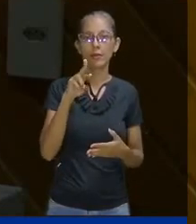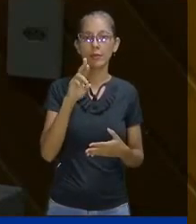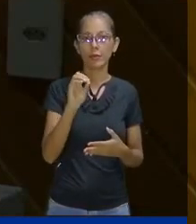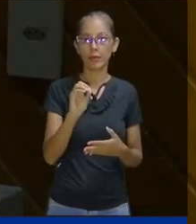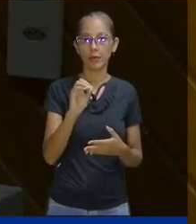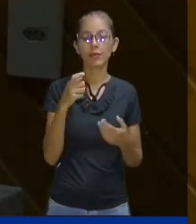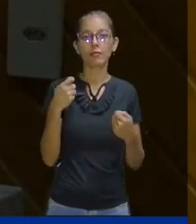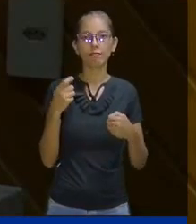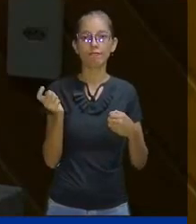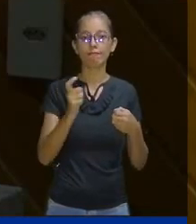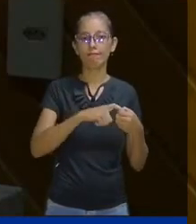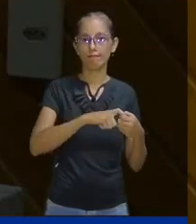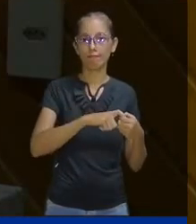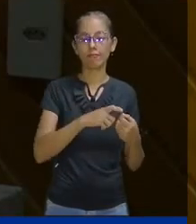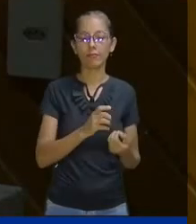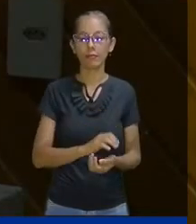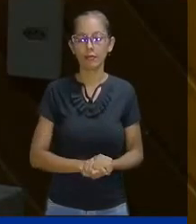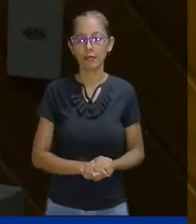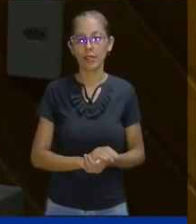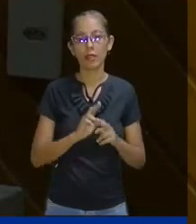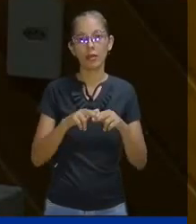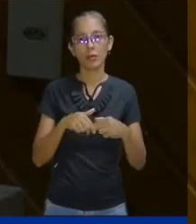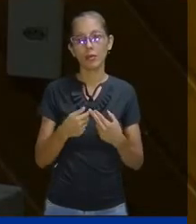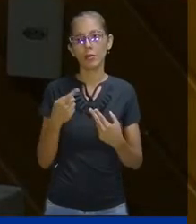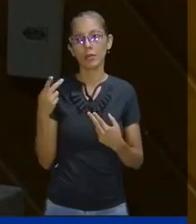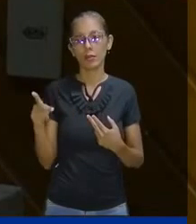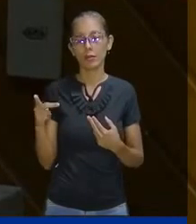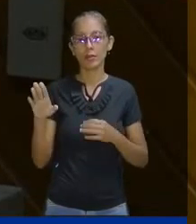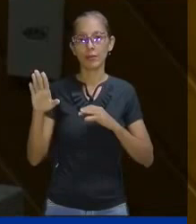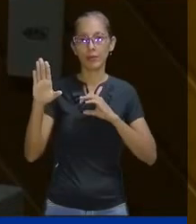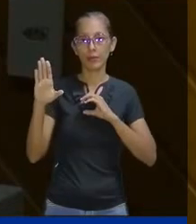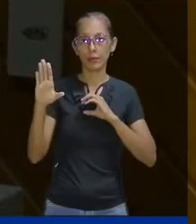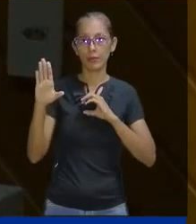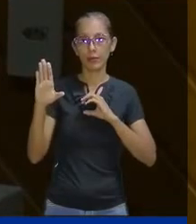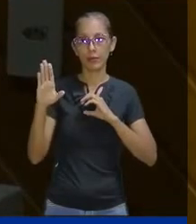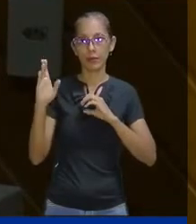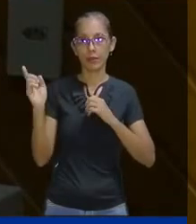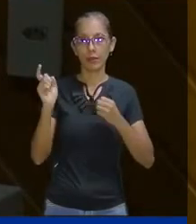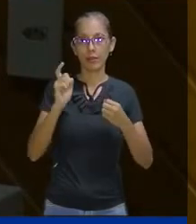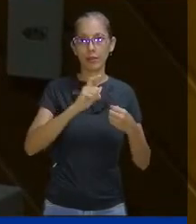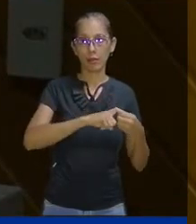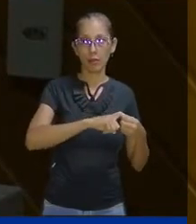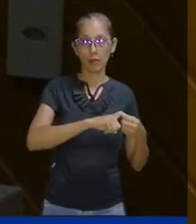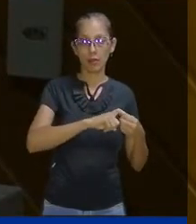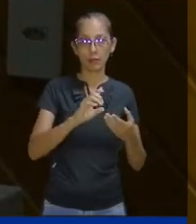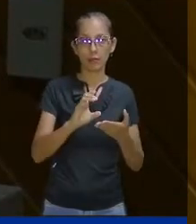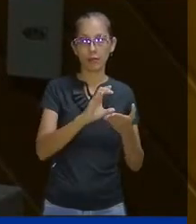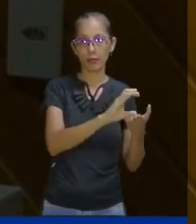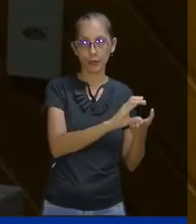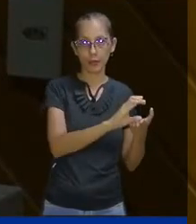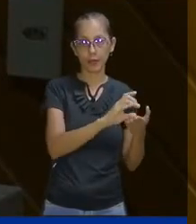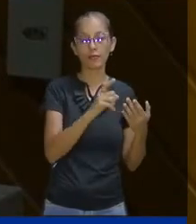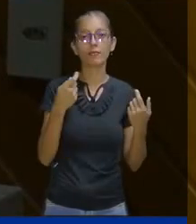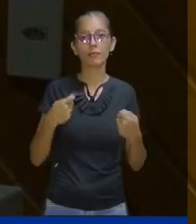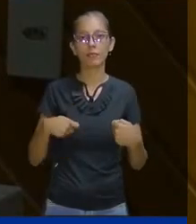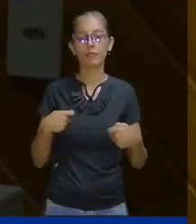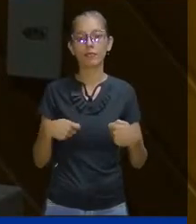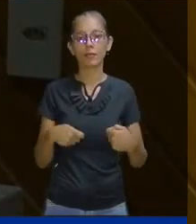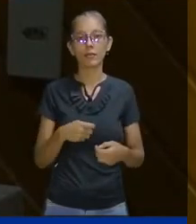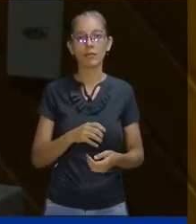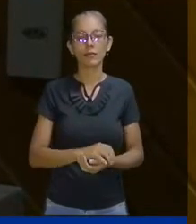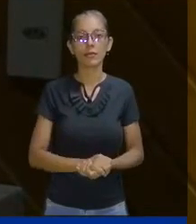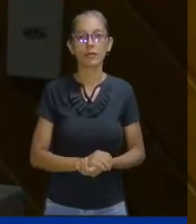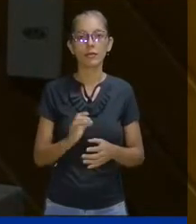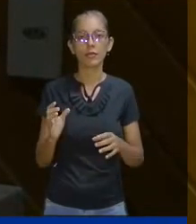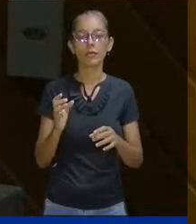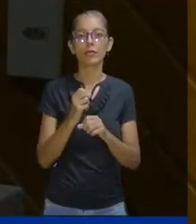deve a candidata proceder ao recolhimento ao Tesouro Nacional no valor utilizado e não transitou na conta, na ordem de R$